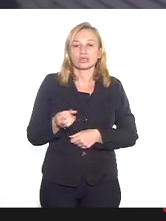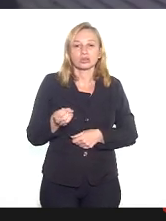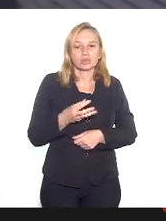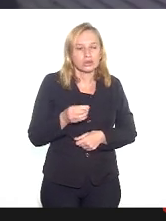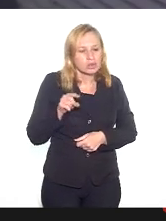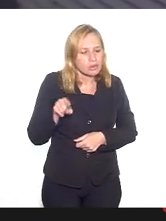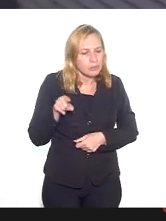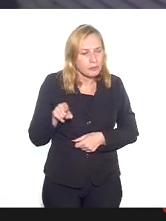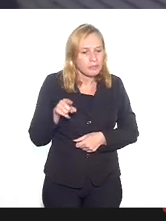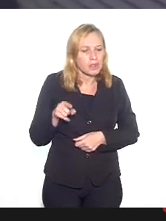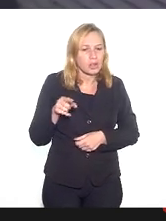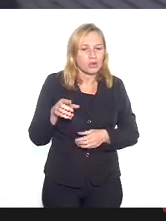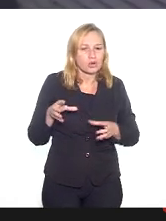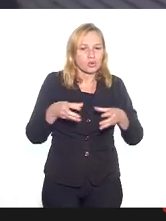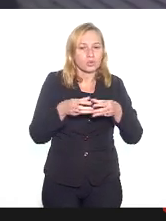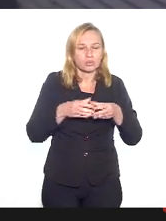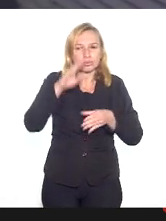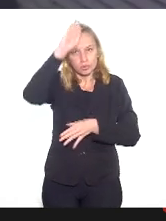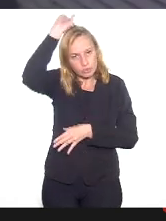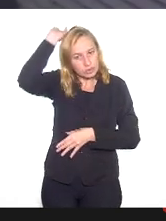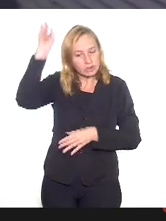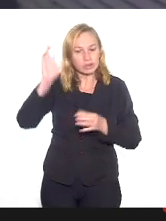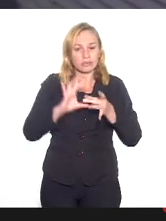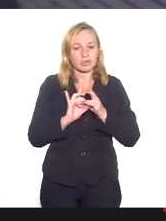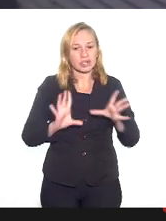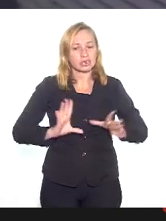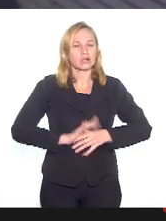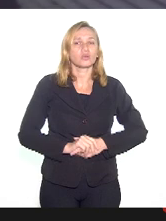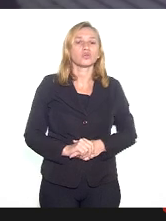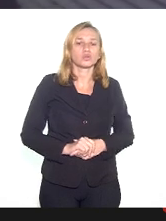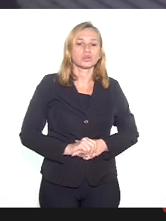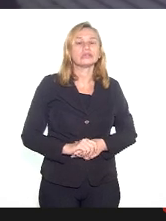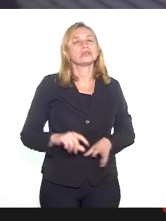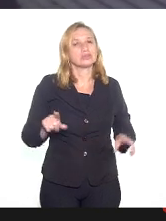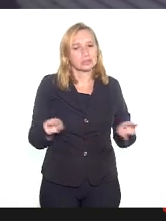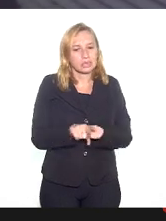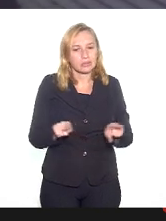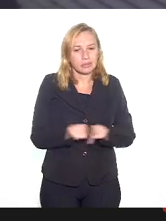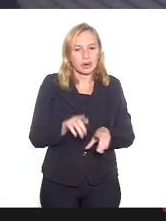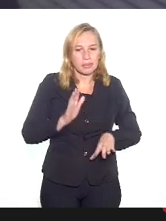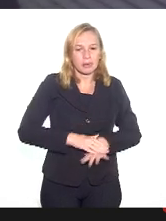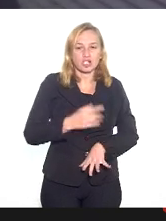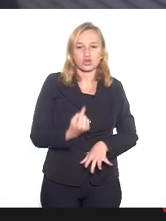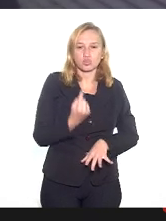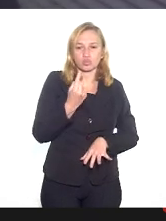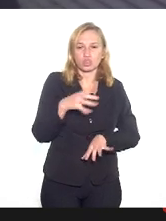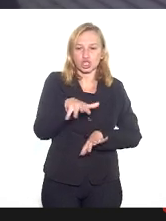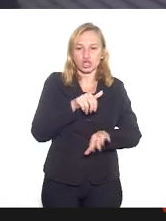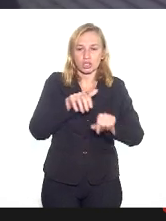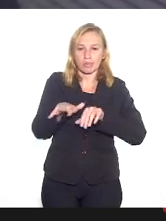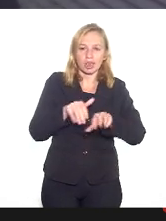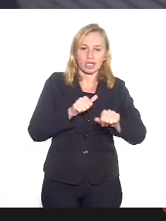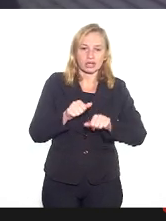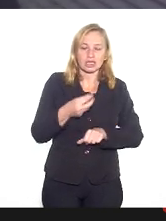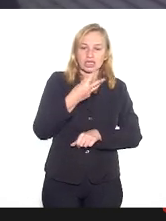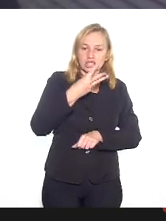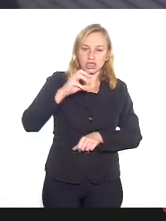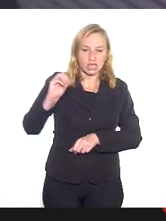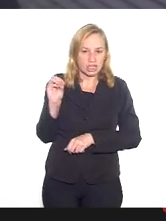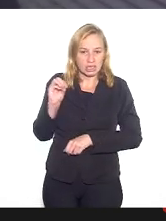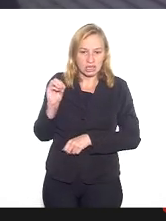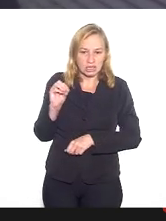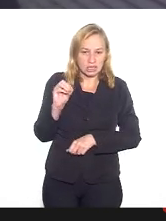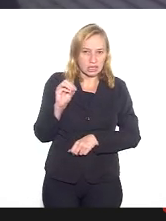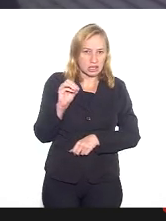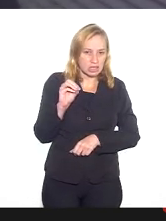Bombeiros recebeu a autorização de ter também mais uma convocação de 300,